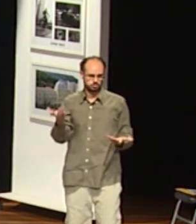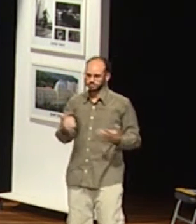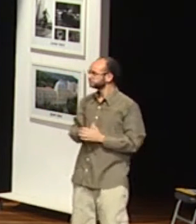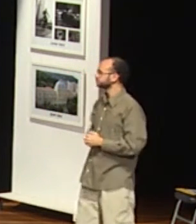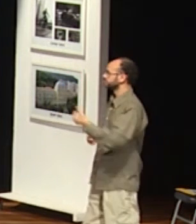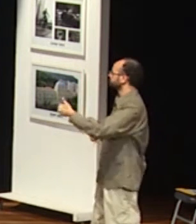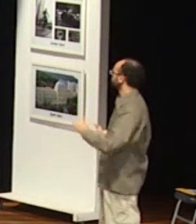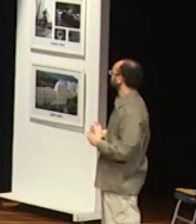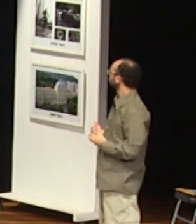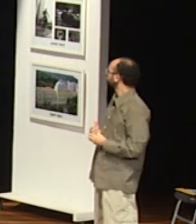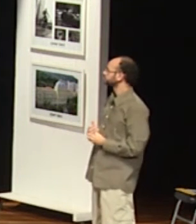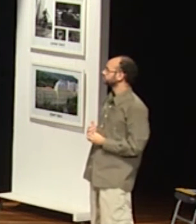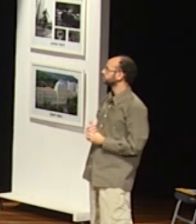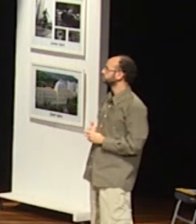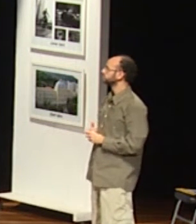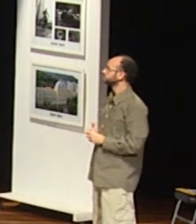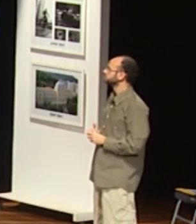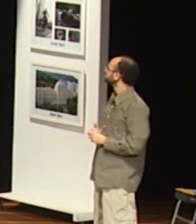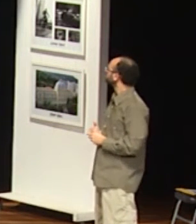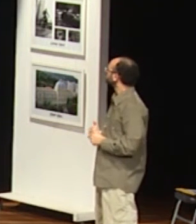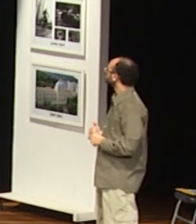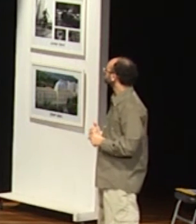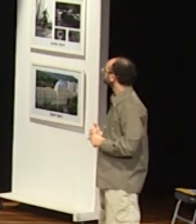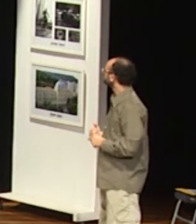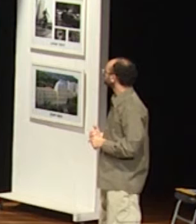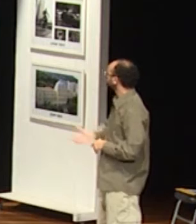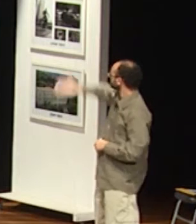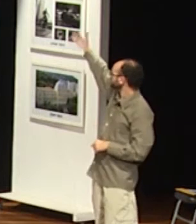precisa abrir a mente, precisa ampliar e ter